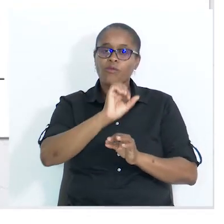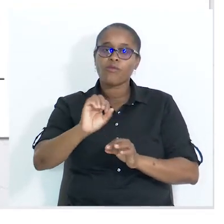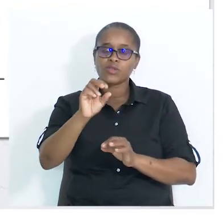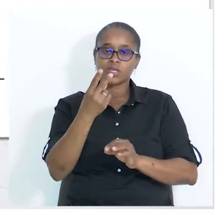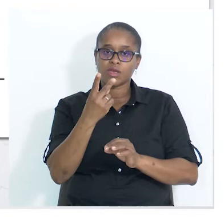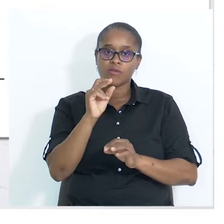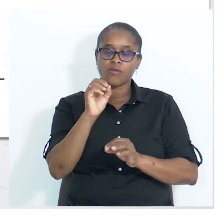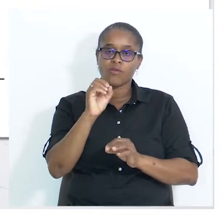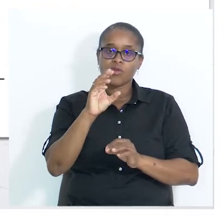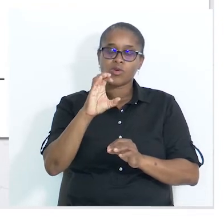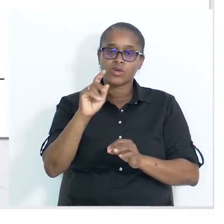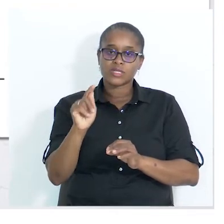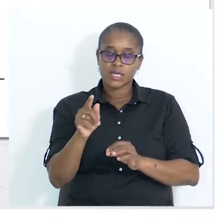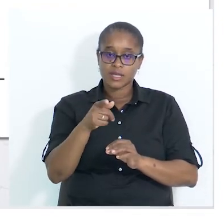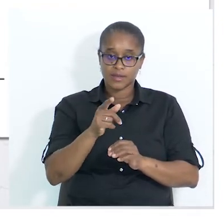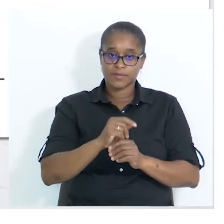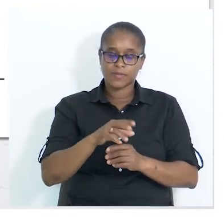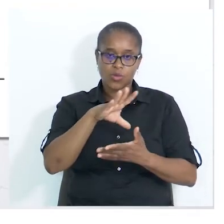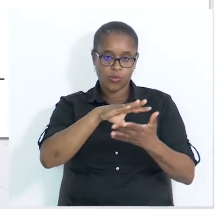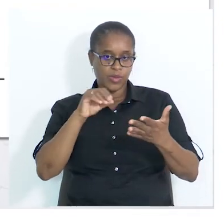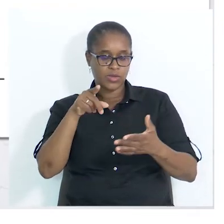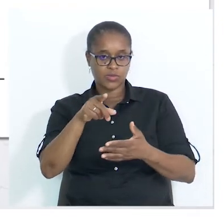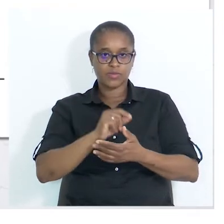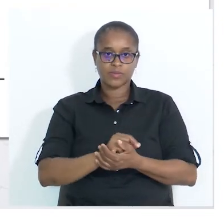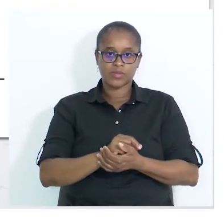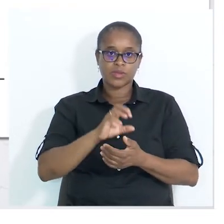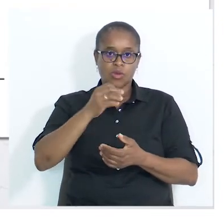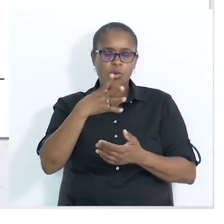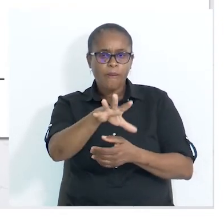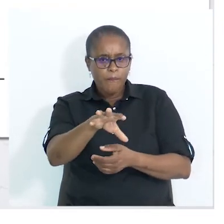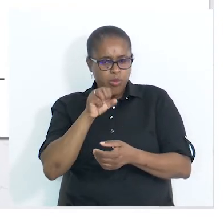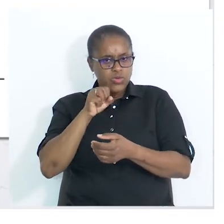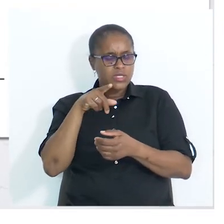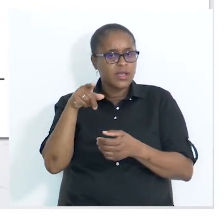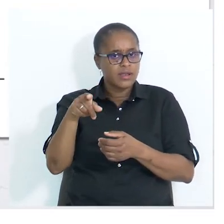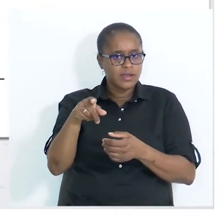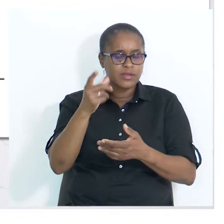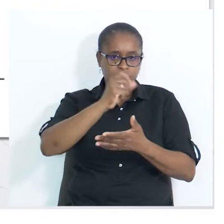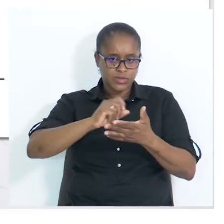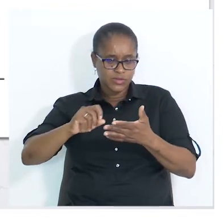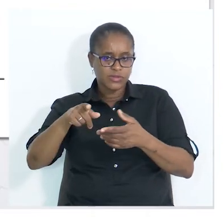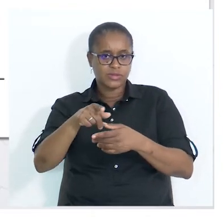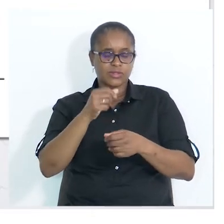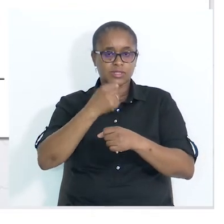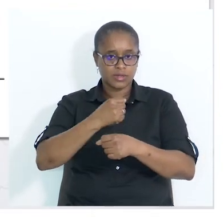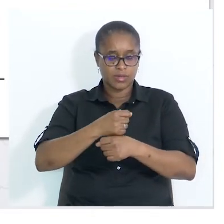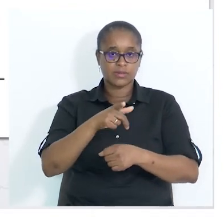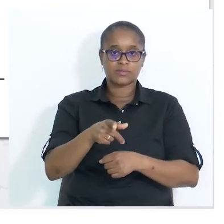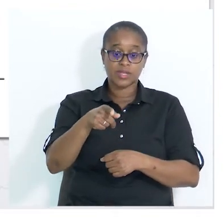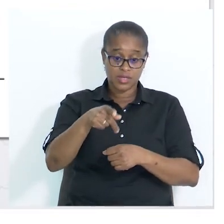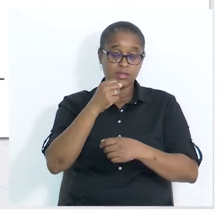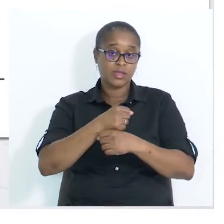você. Daí, copias ou puxas dali, passas para o exercício. Esses